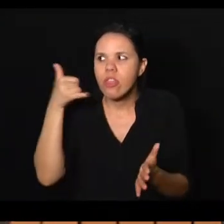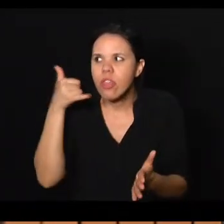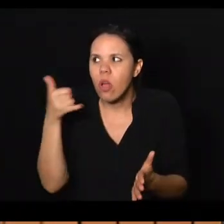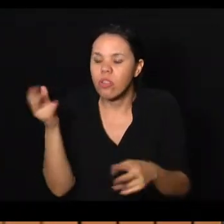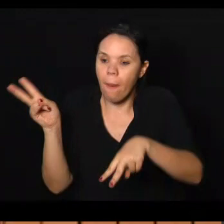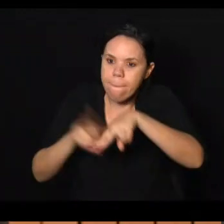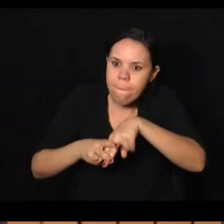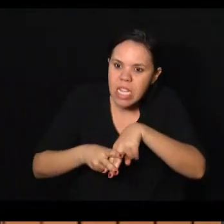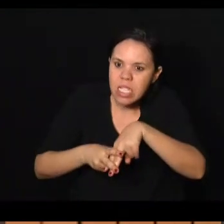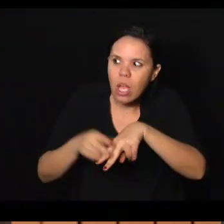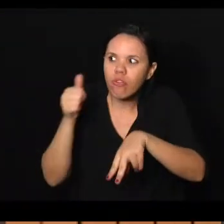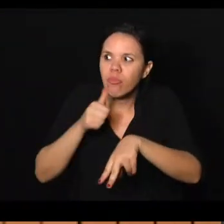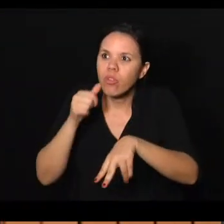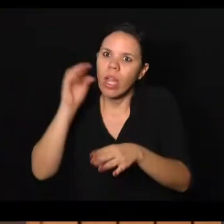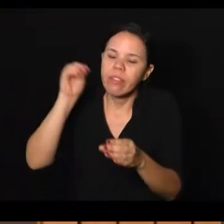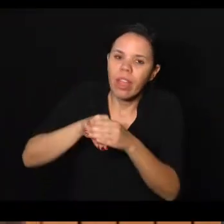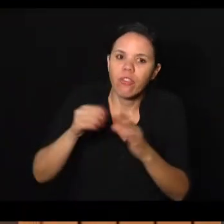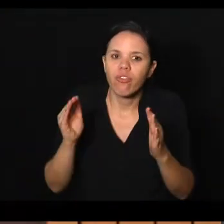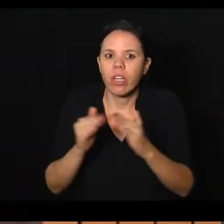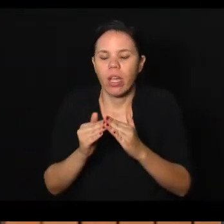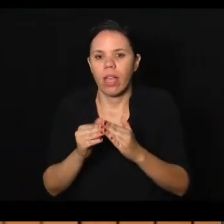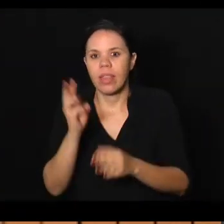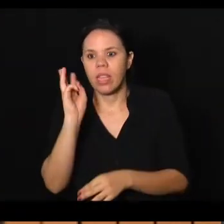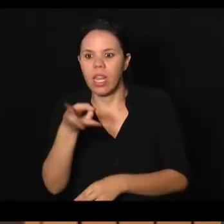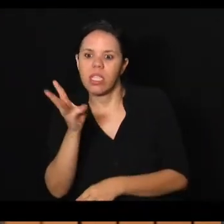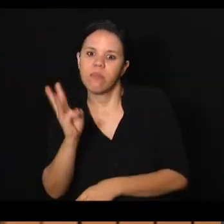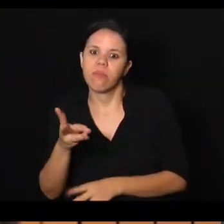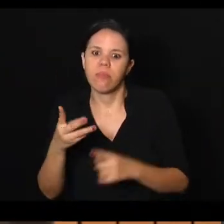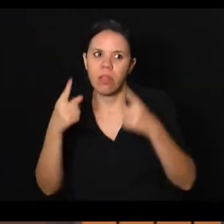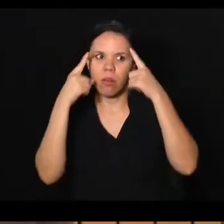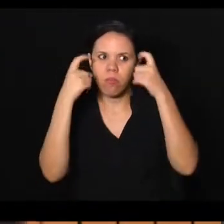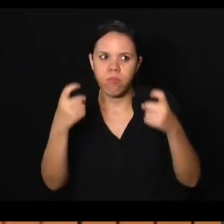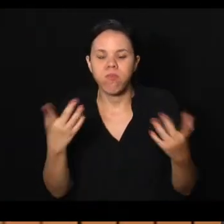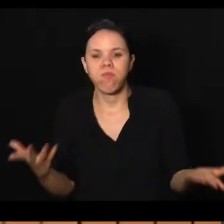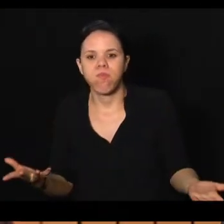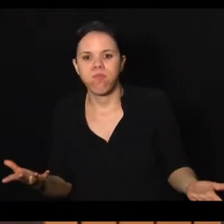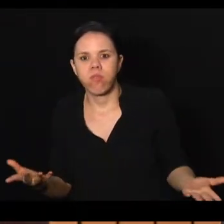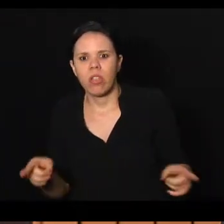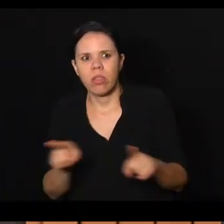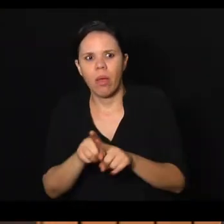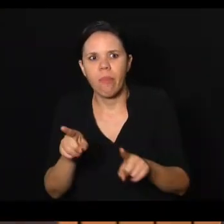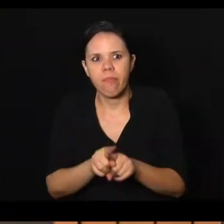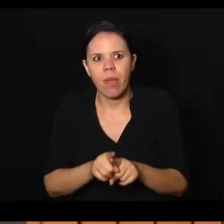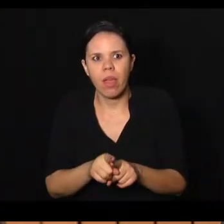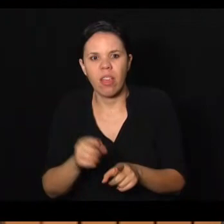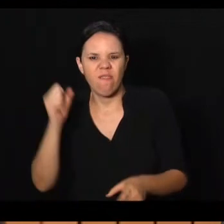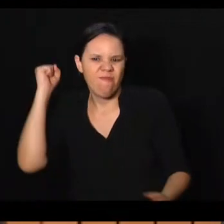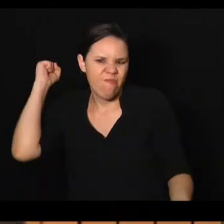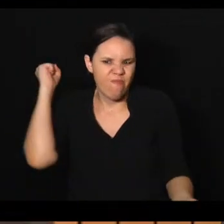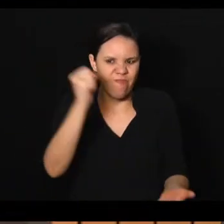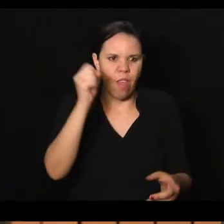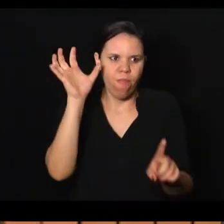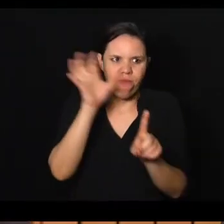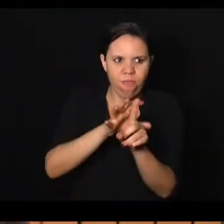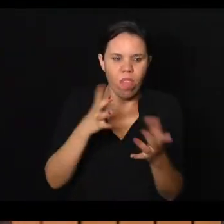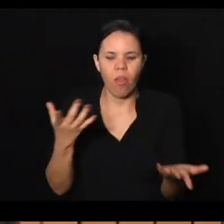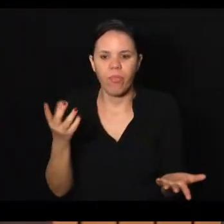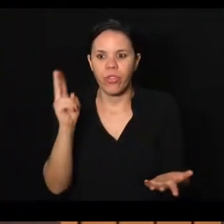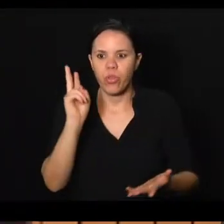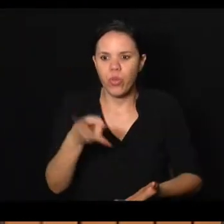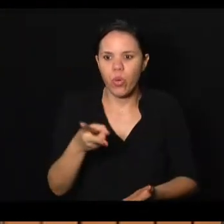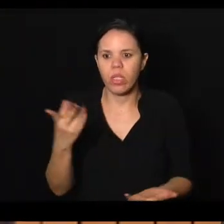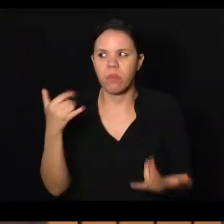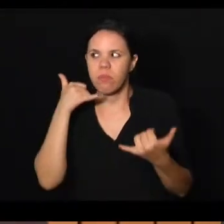no 180, 3 mil denúncias. Tentativa de feminicídio, 2 mil denúncias.